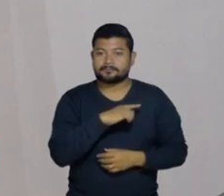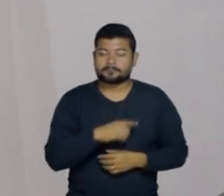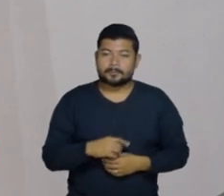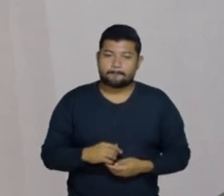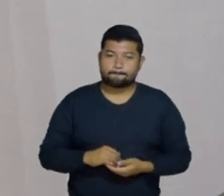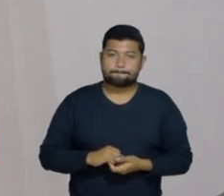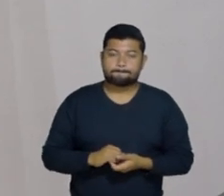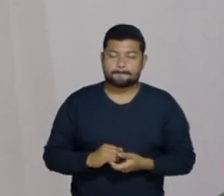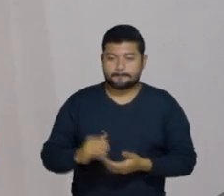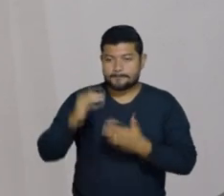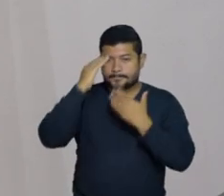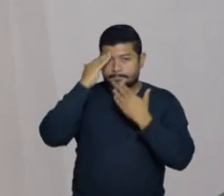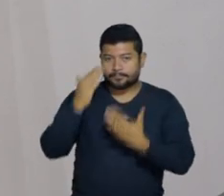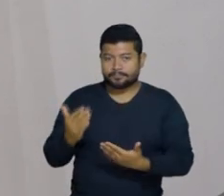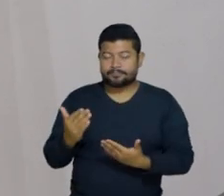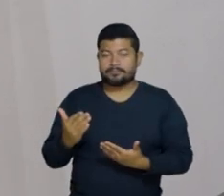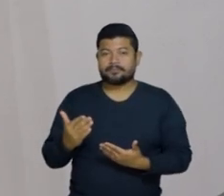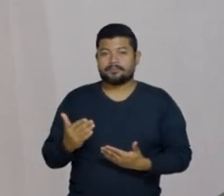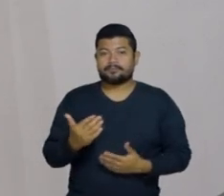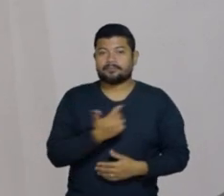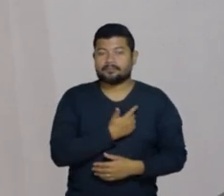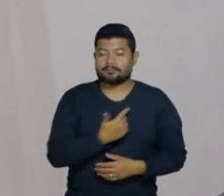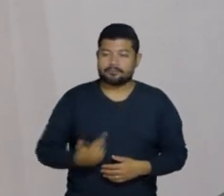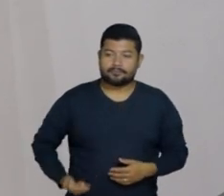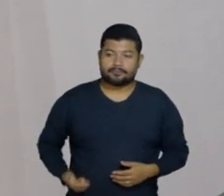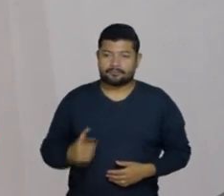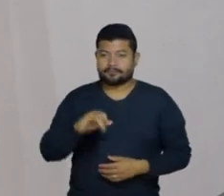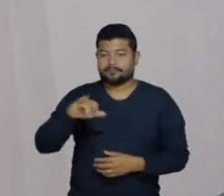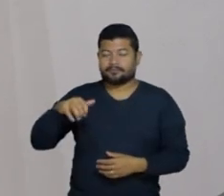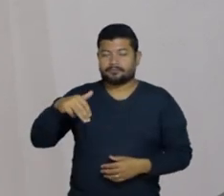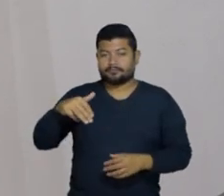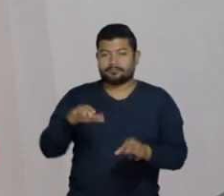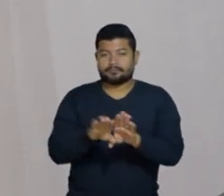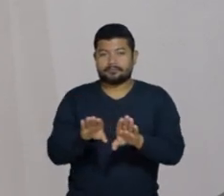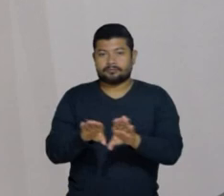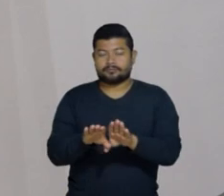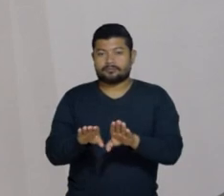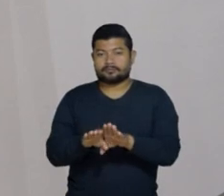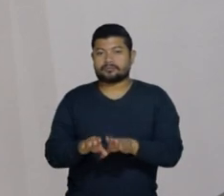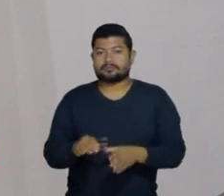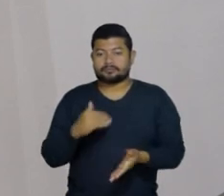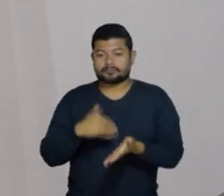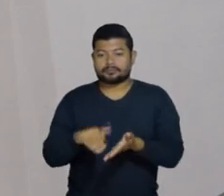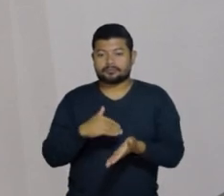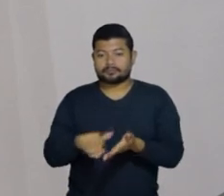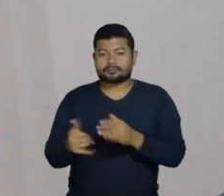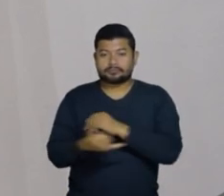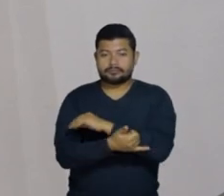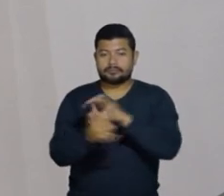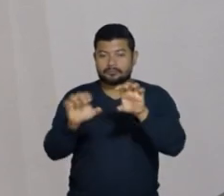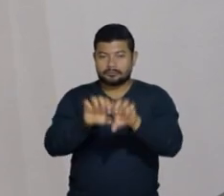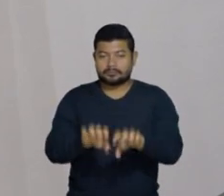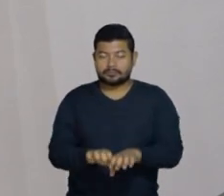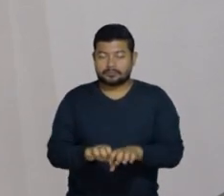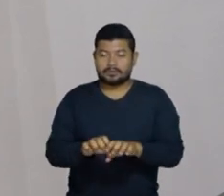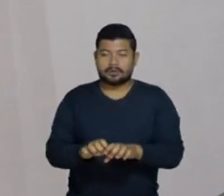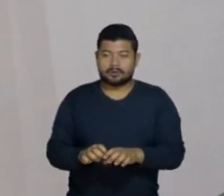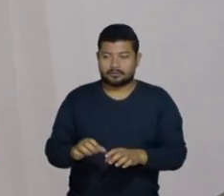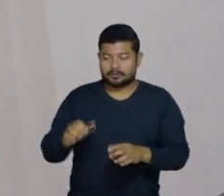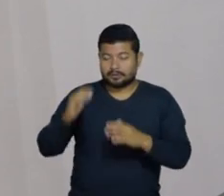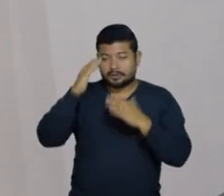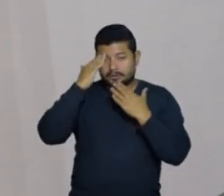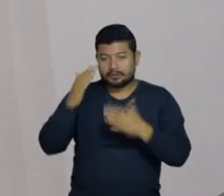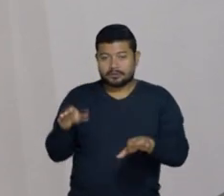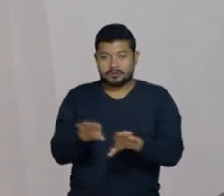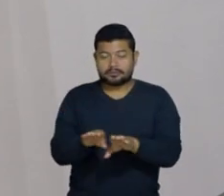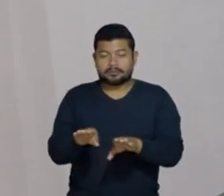Comper, por acabar com esse fantasma e colocar, de uma vez por todas, essa obra